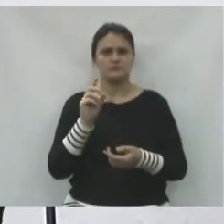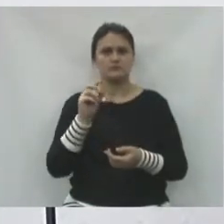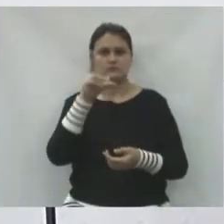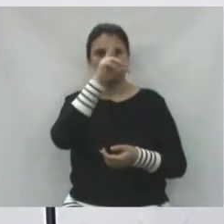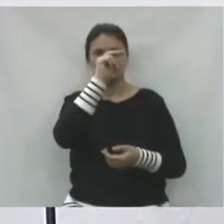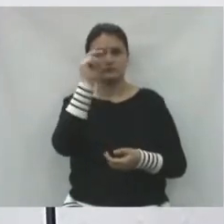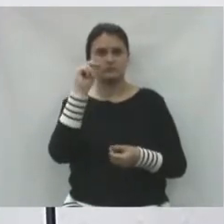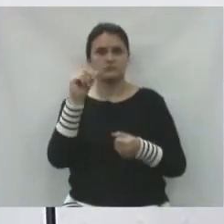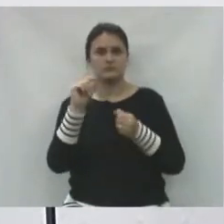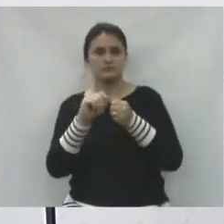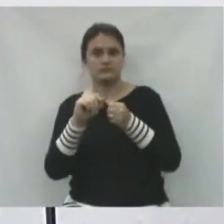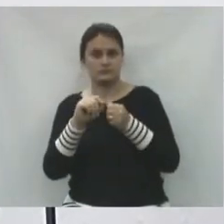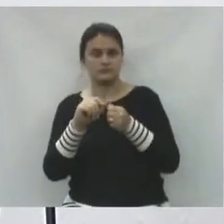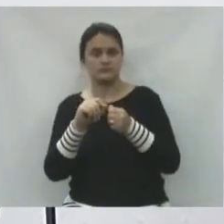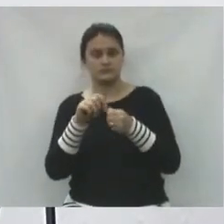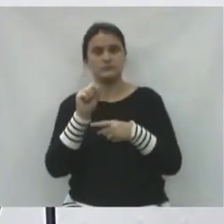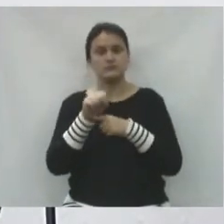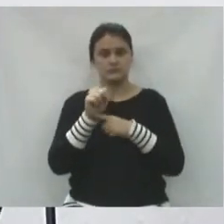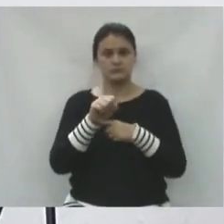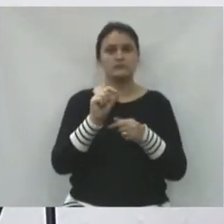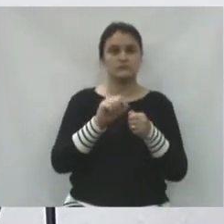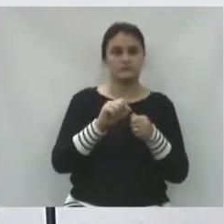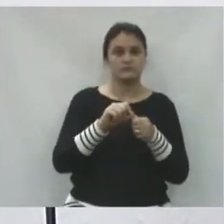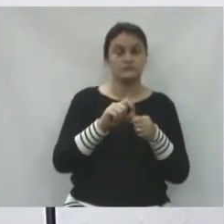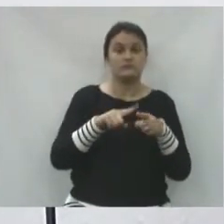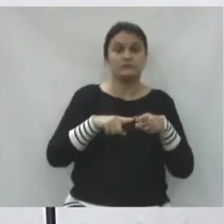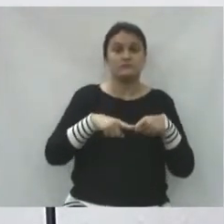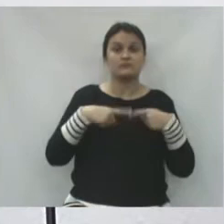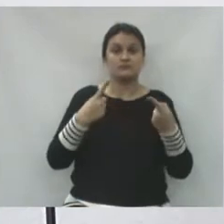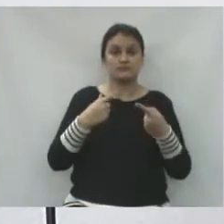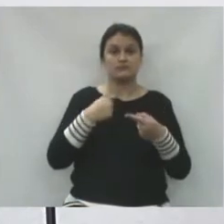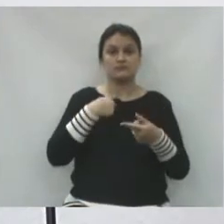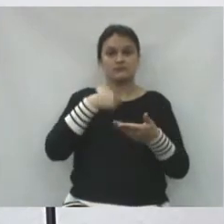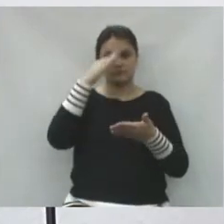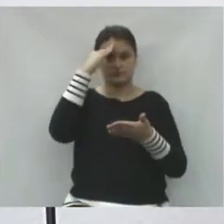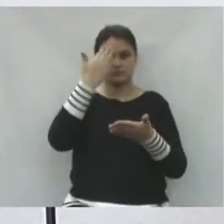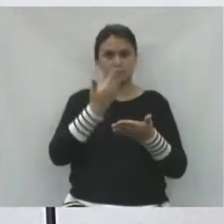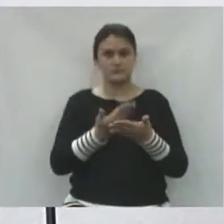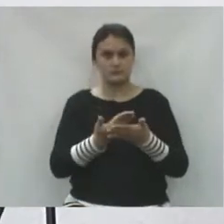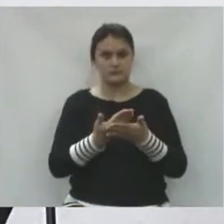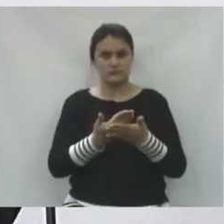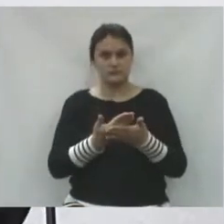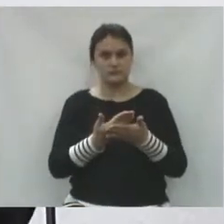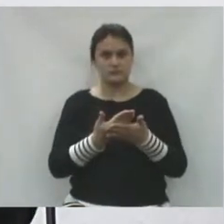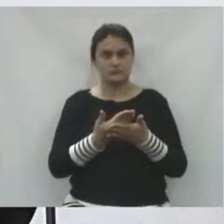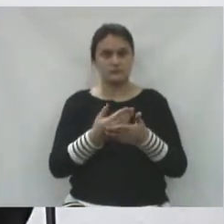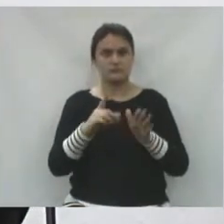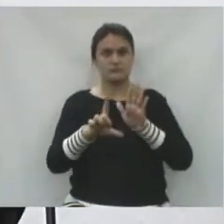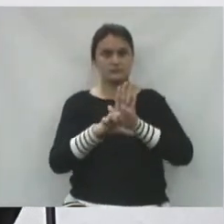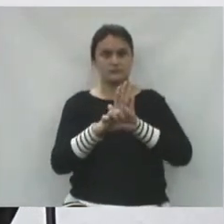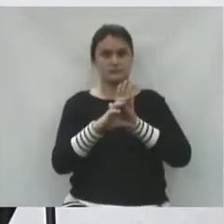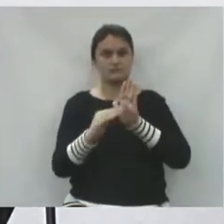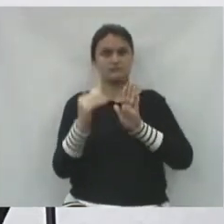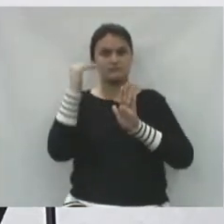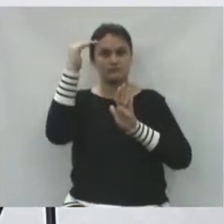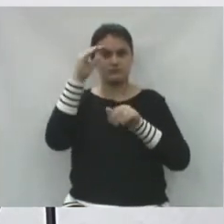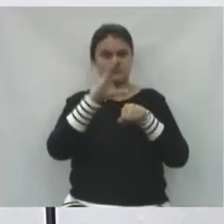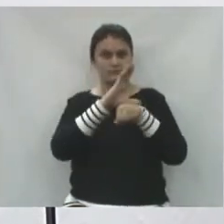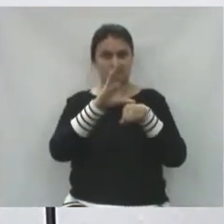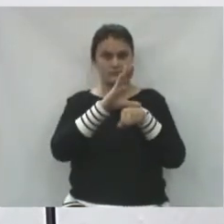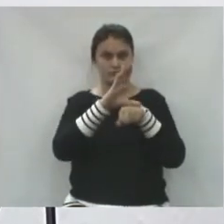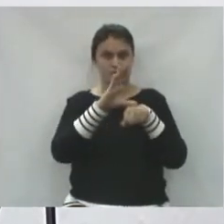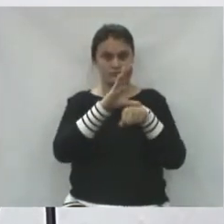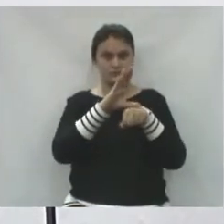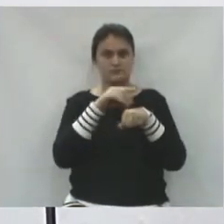Não que o executivo não o faça, mas eu acredito que por lei maior,